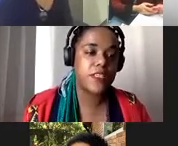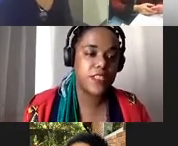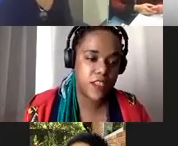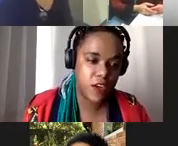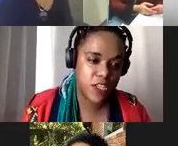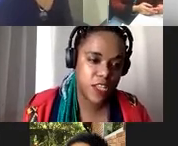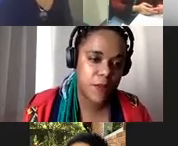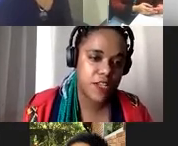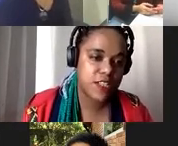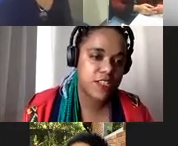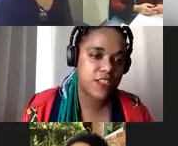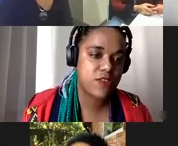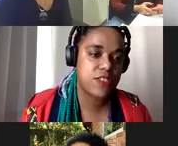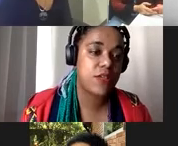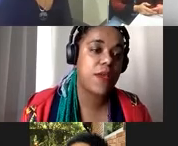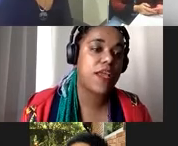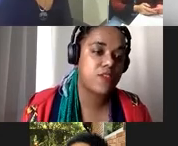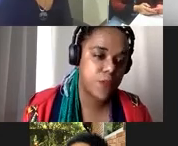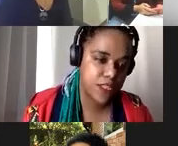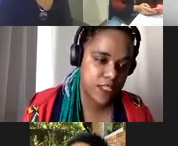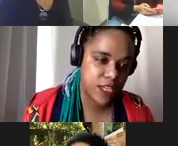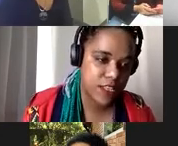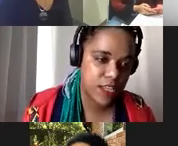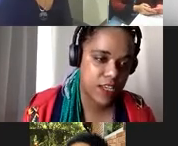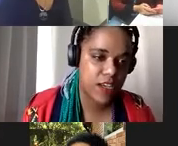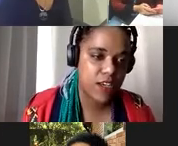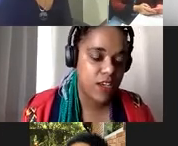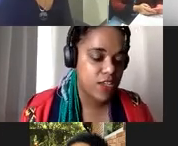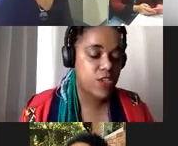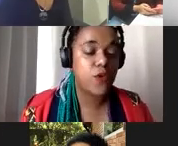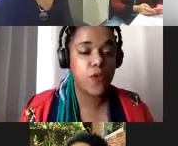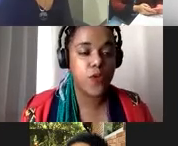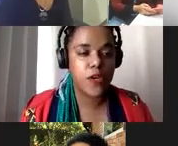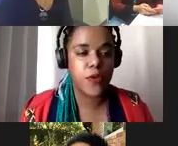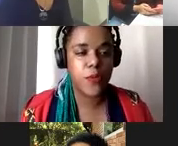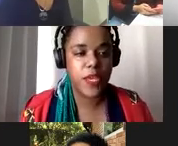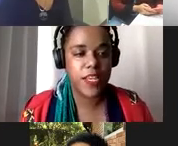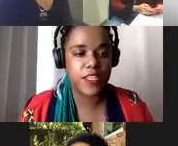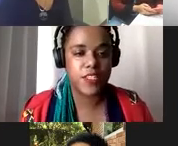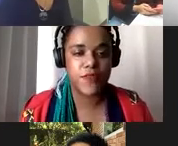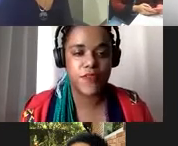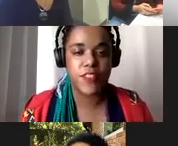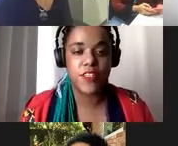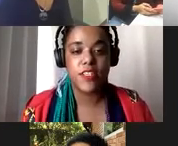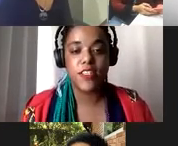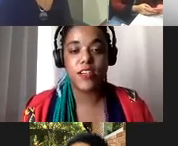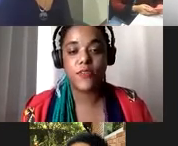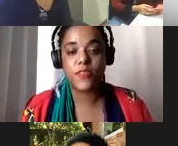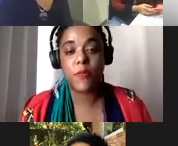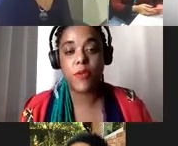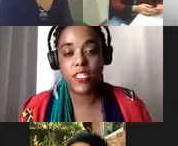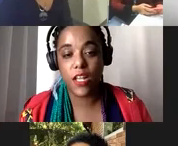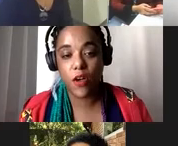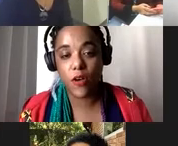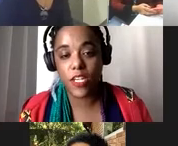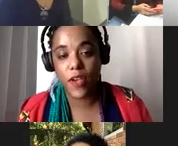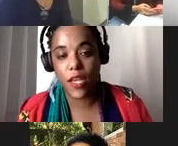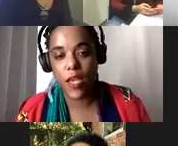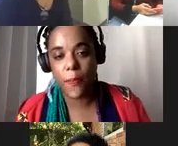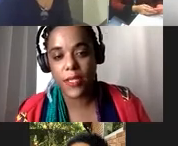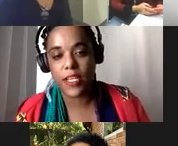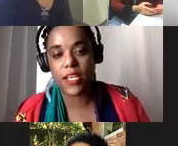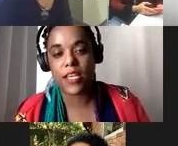sempre apresentar os trabalhos que têm sido desempenhados pela Secretaria de Cultura e Economia Criativa. Então, sem muitas